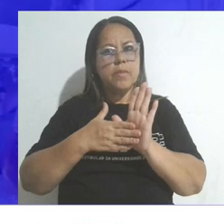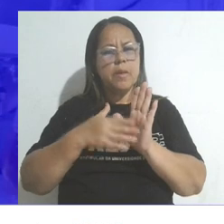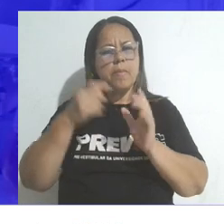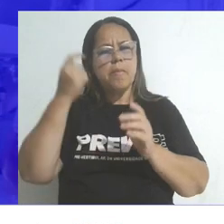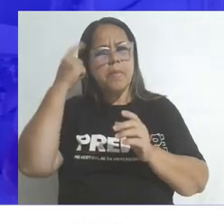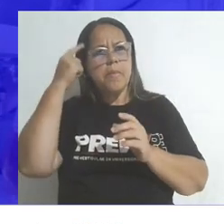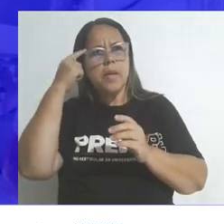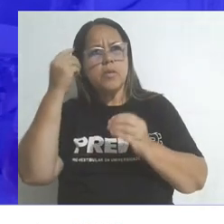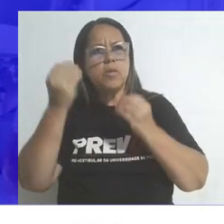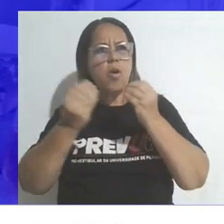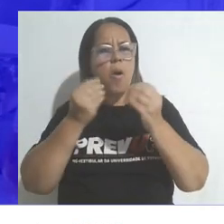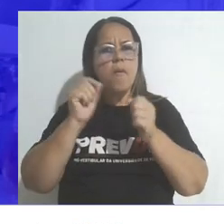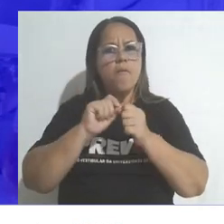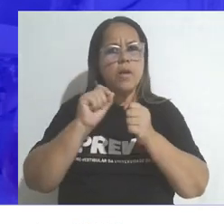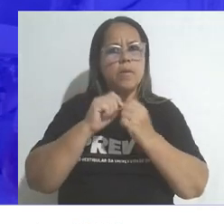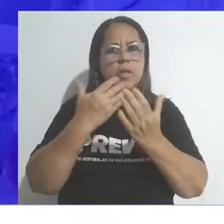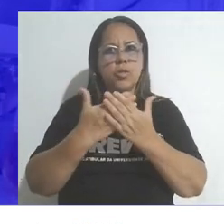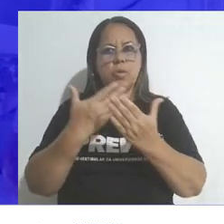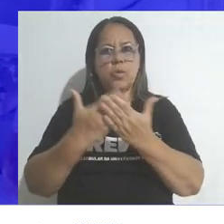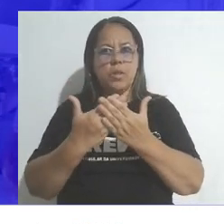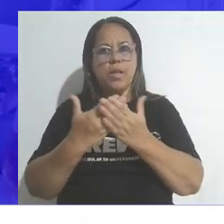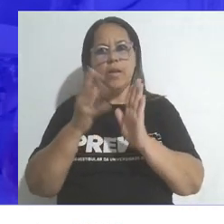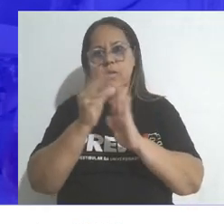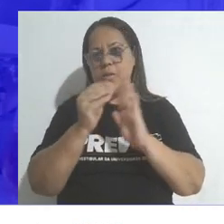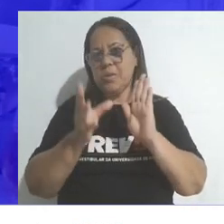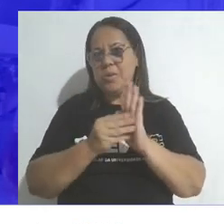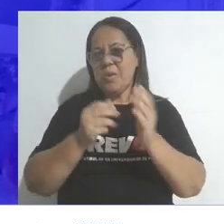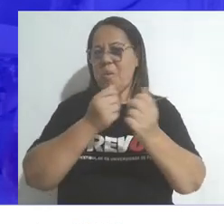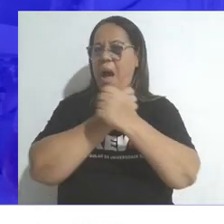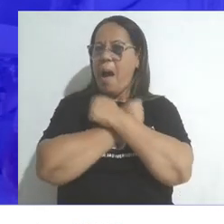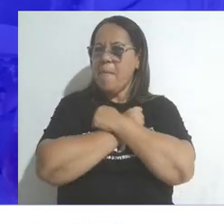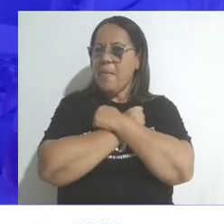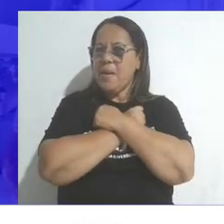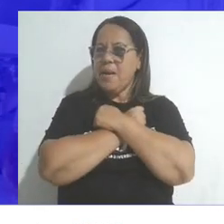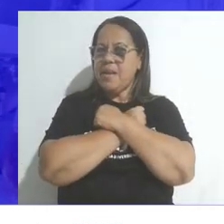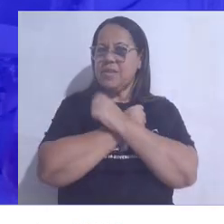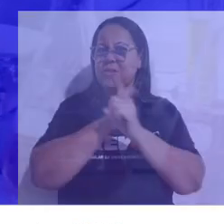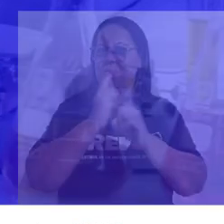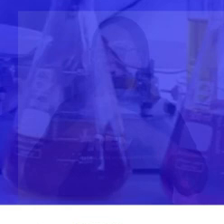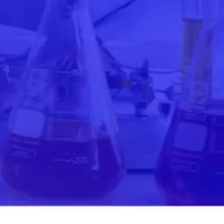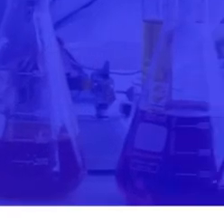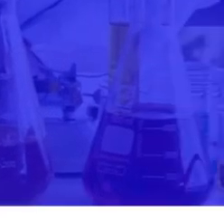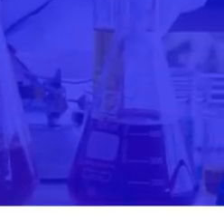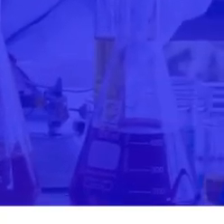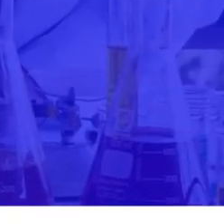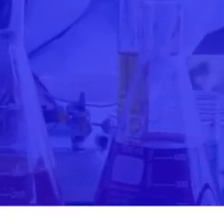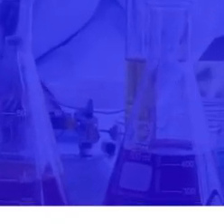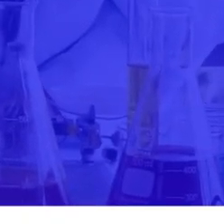mapa conceitual para estudar esse conteúdo, tá? Um grande abraço e vamos prevupar!